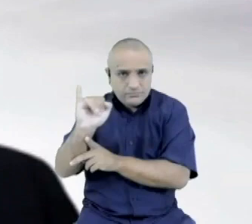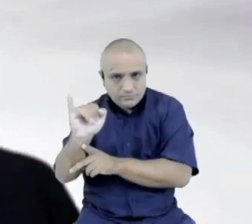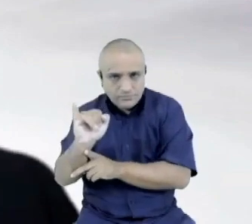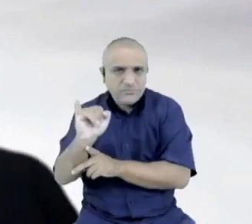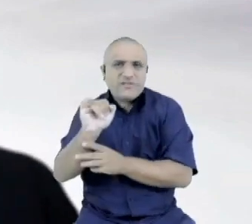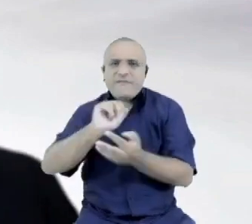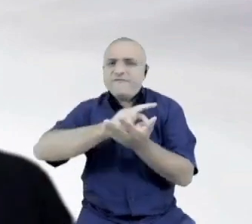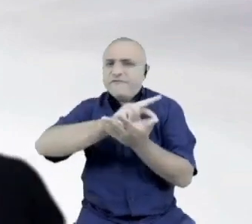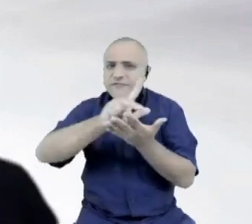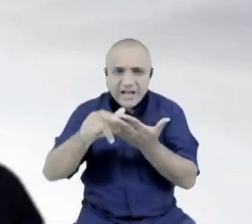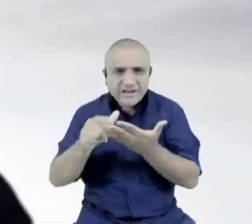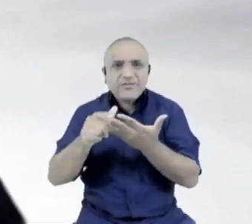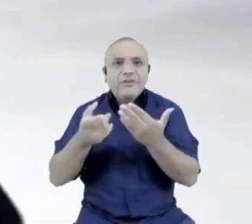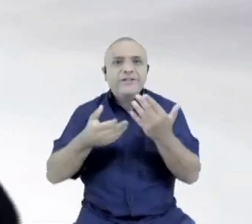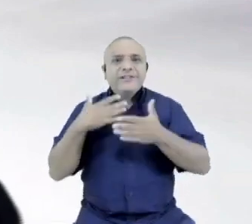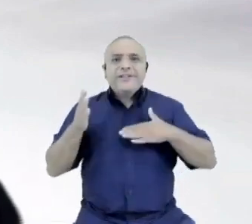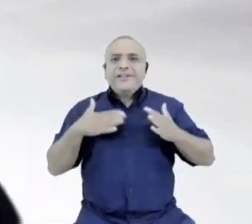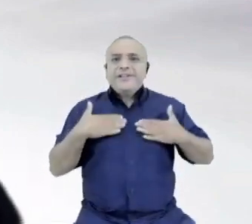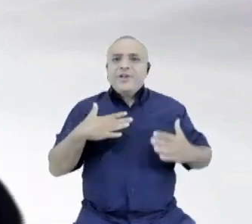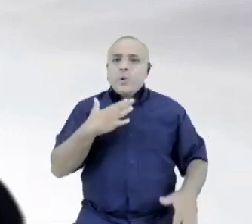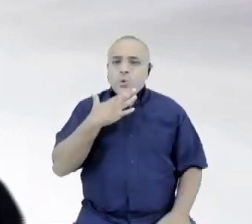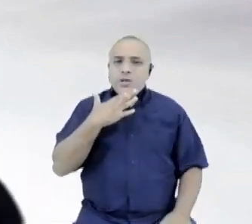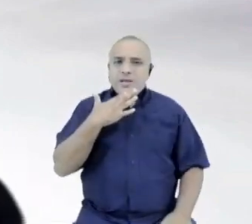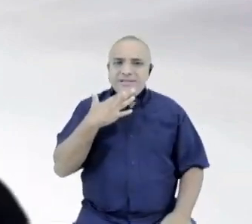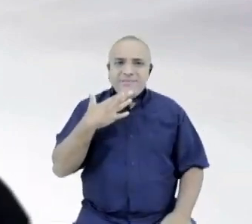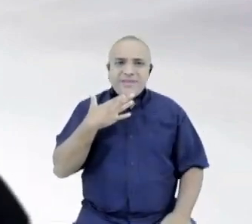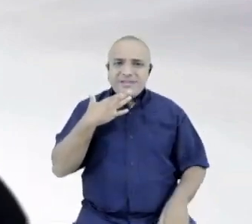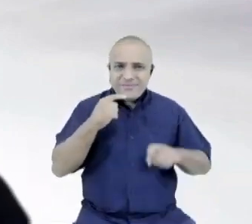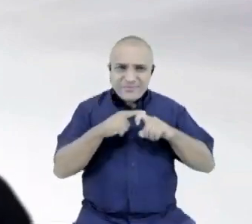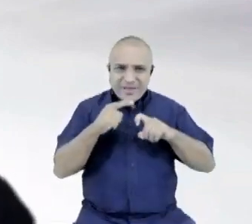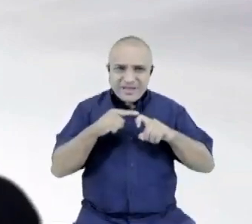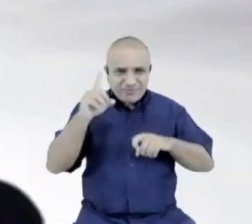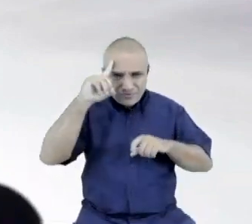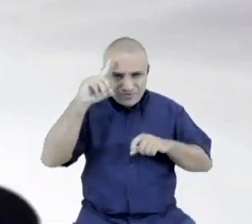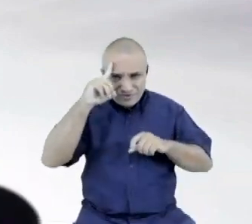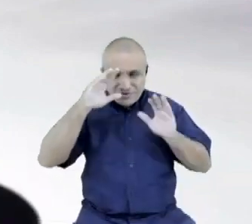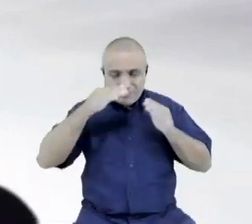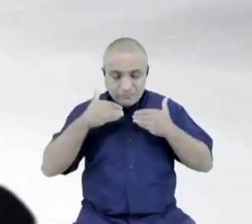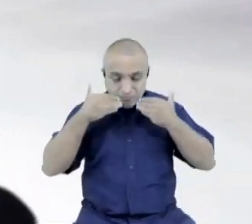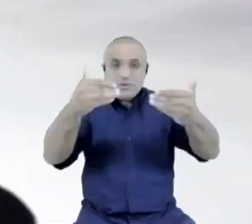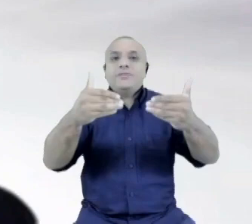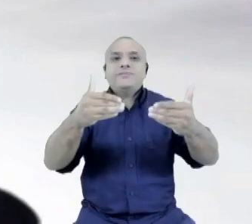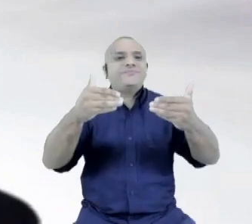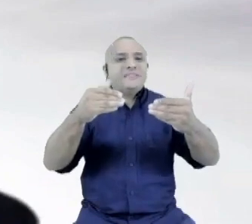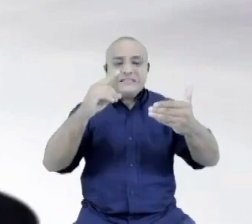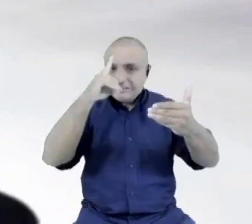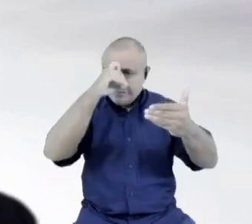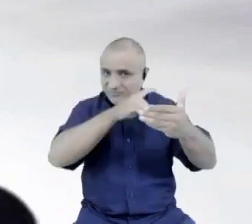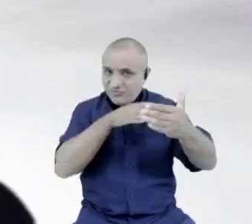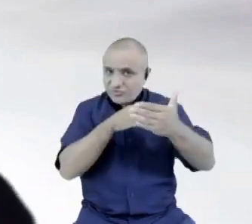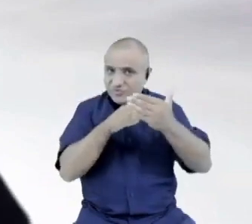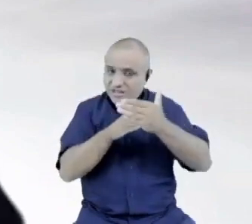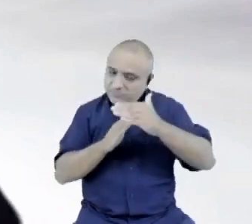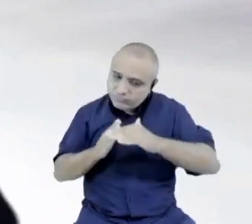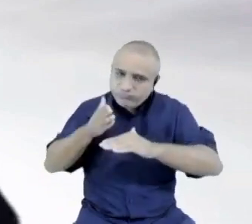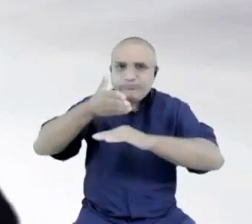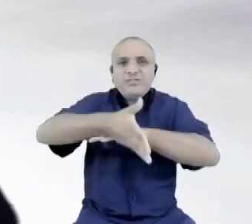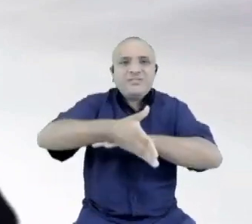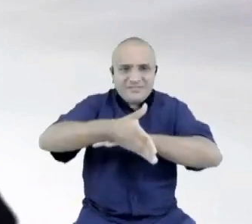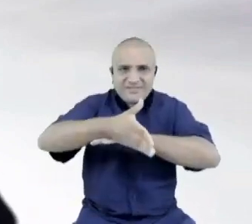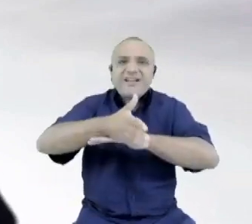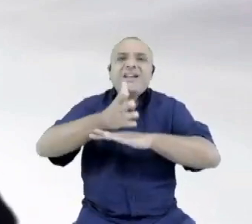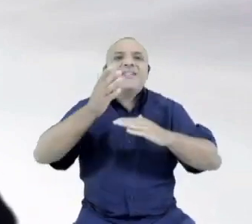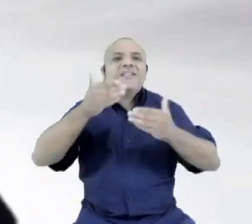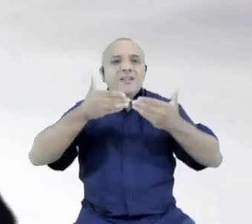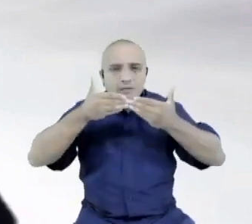várias coisas que saem do domínio do conhecimento médico do dia a dia. Então, esse foi um grande ponto de dificuldade nesse primeiro momento. Quando a gente